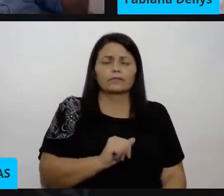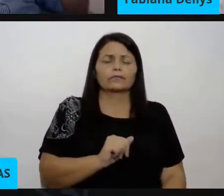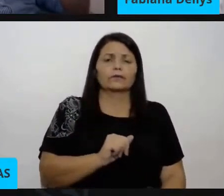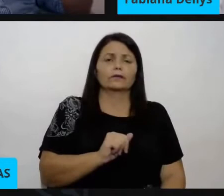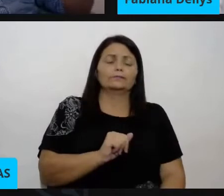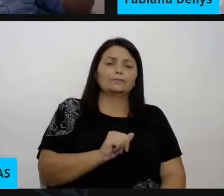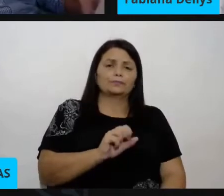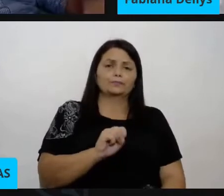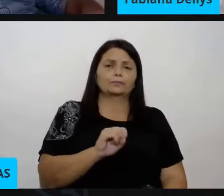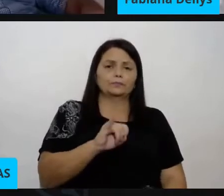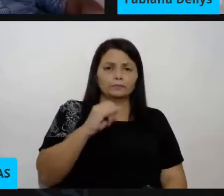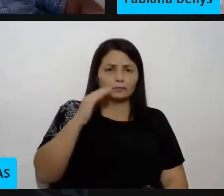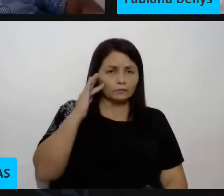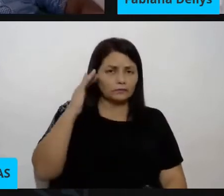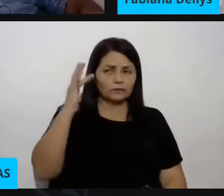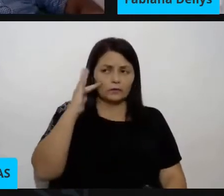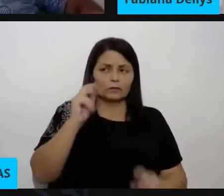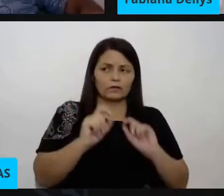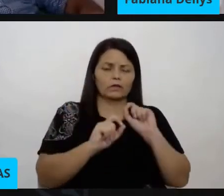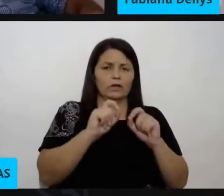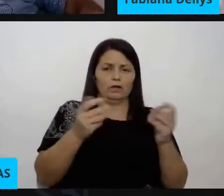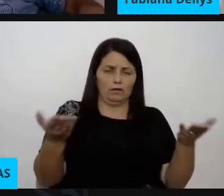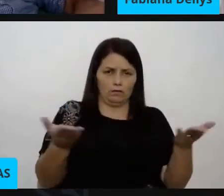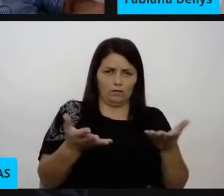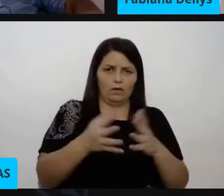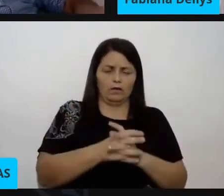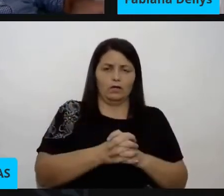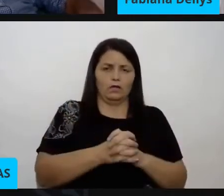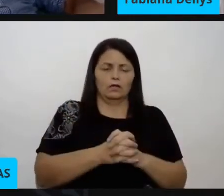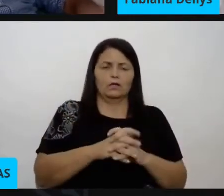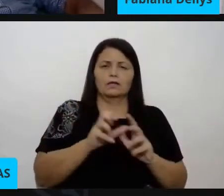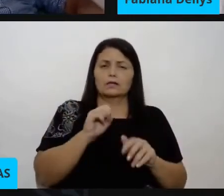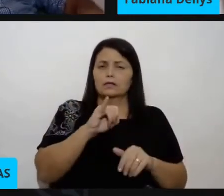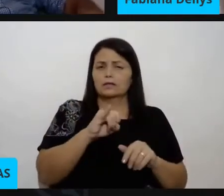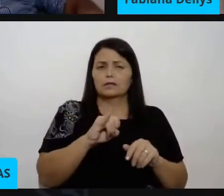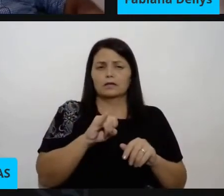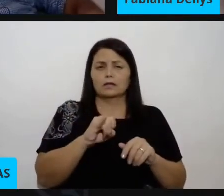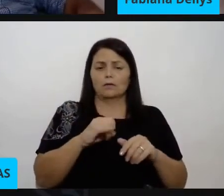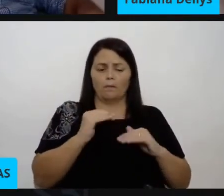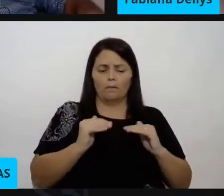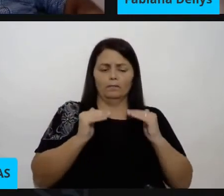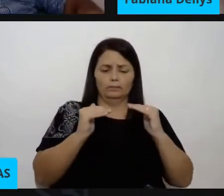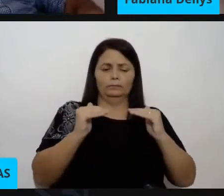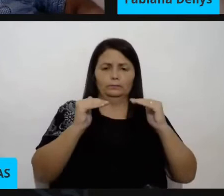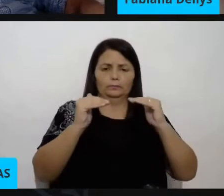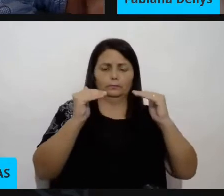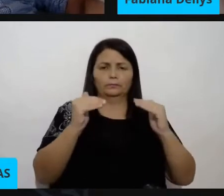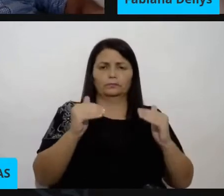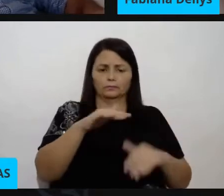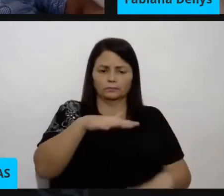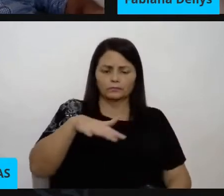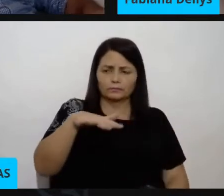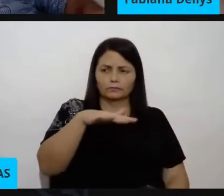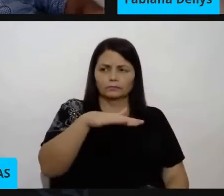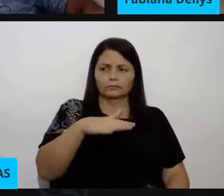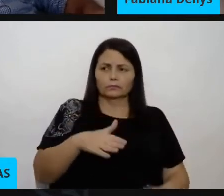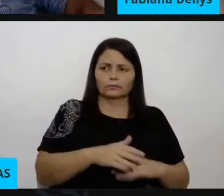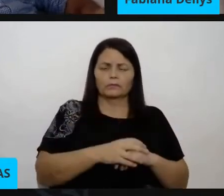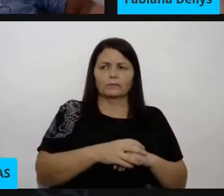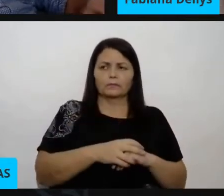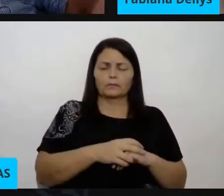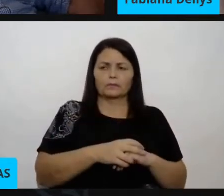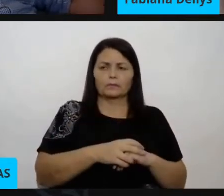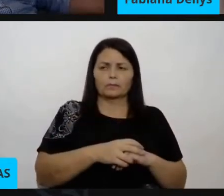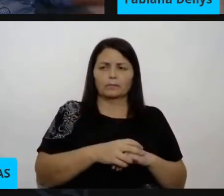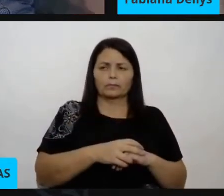se você imaginar, se você pegar as classes sociais, e vocês podem fazer esse teste, sabe?